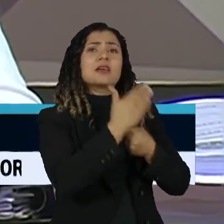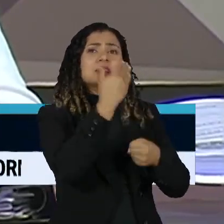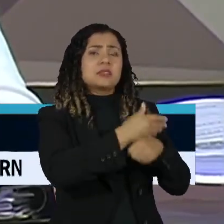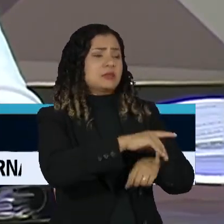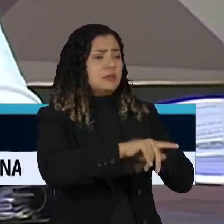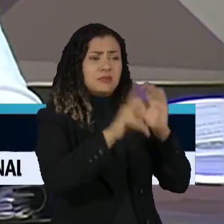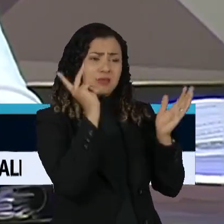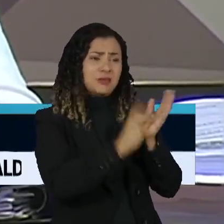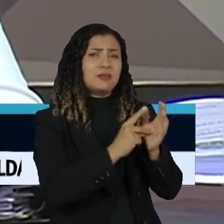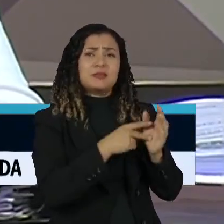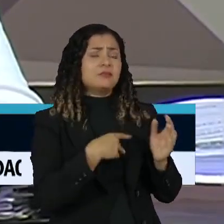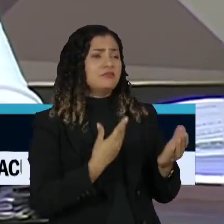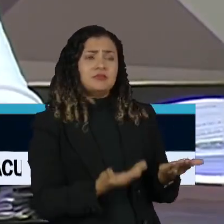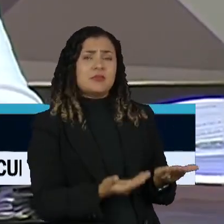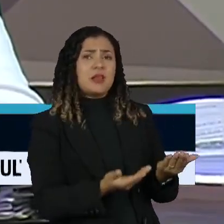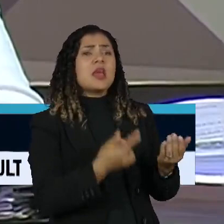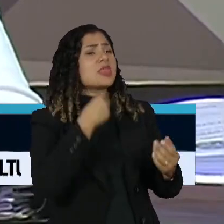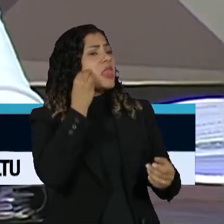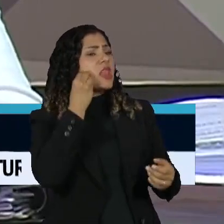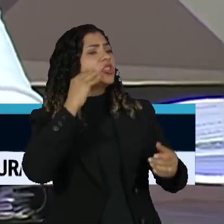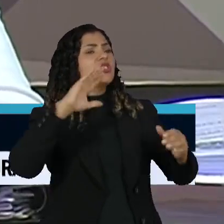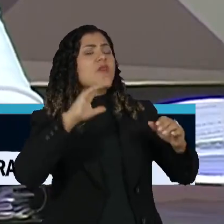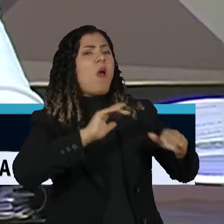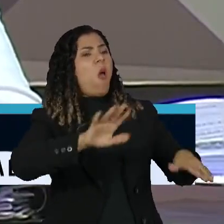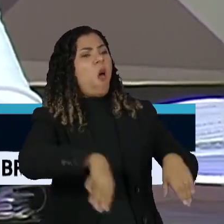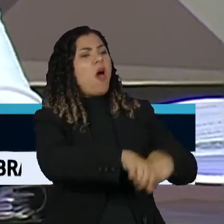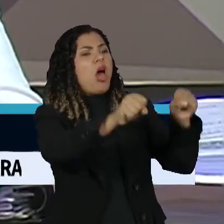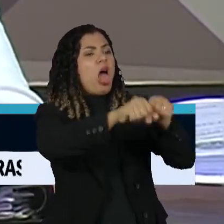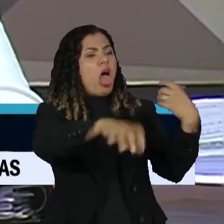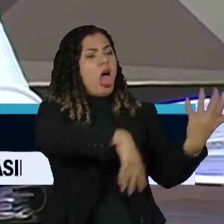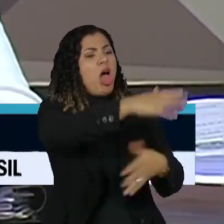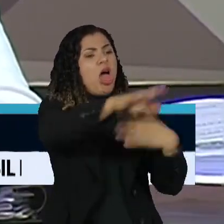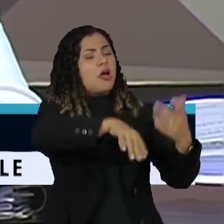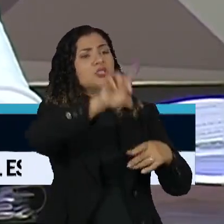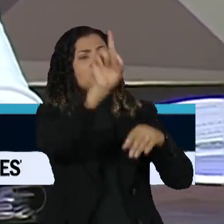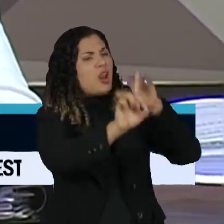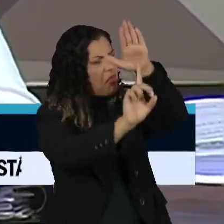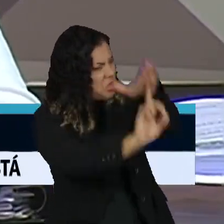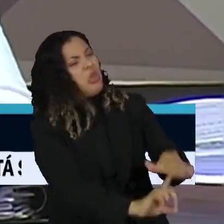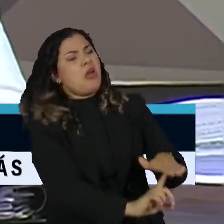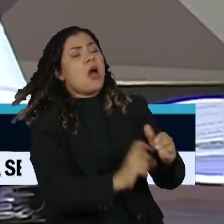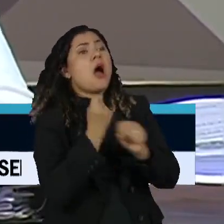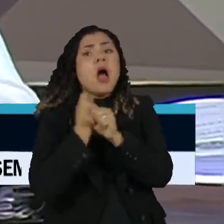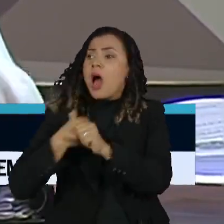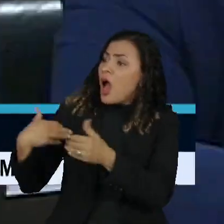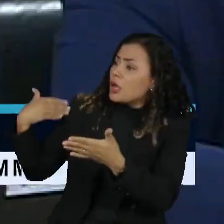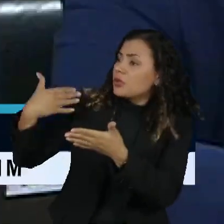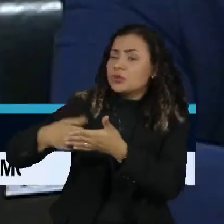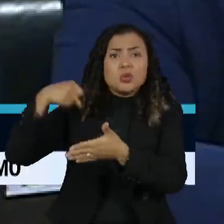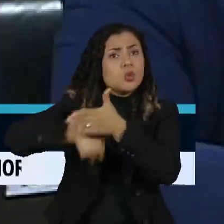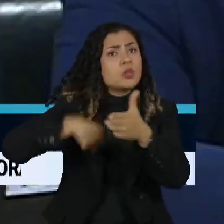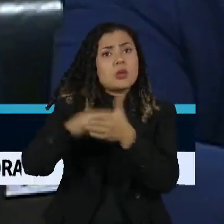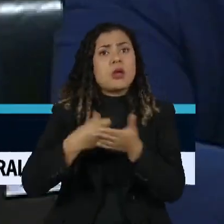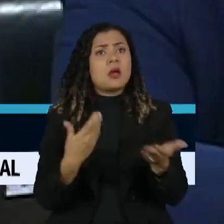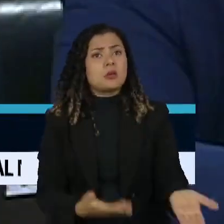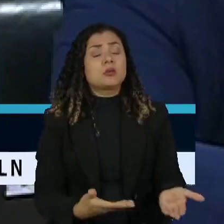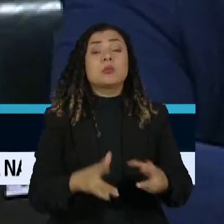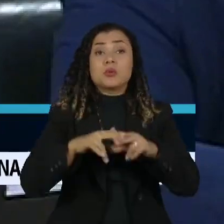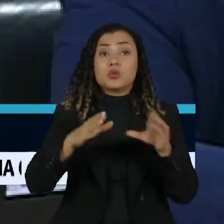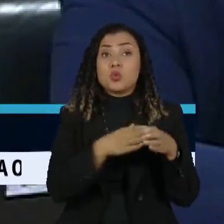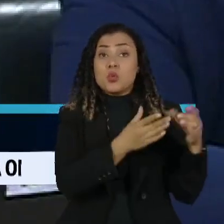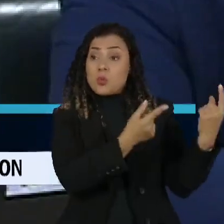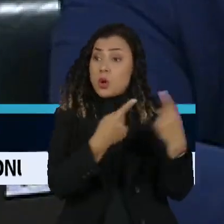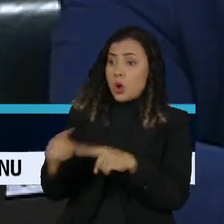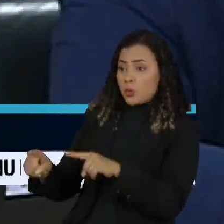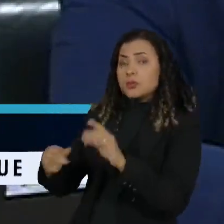a tentativa de usurpar e de retirar direitos que nós levamos anos a fio. A oposição chegou